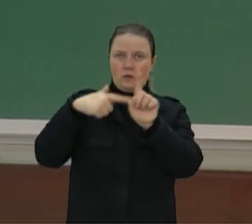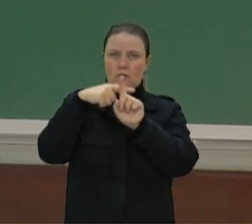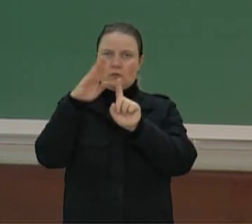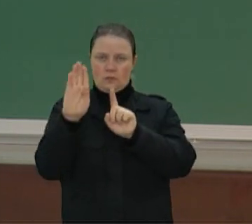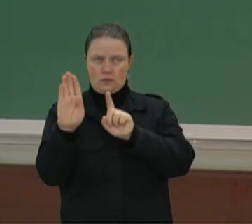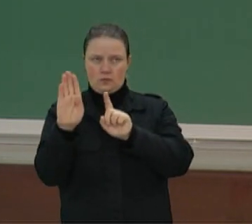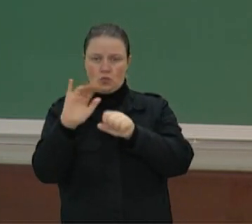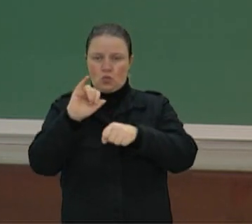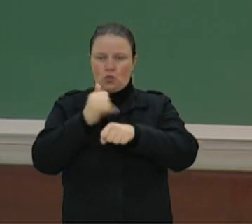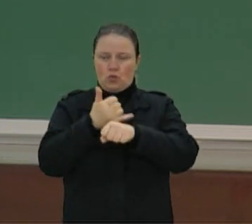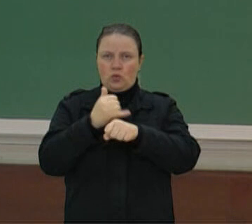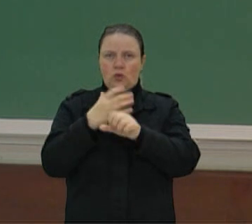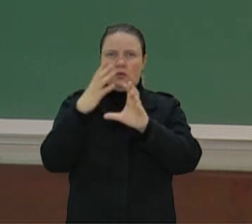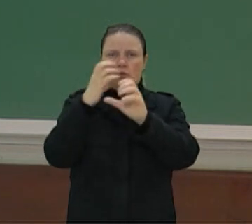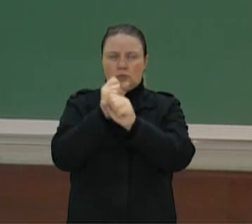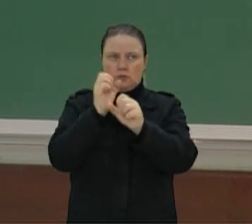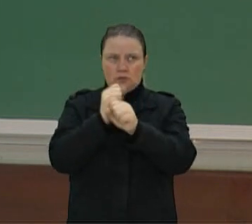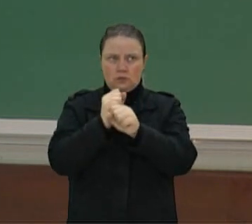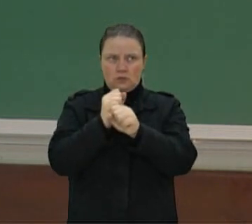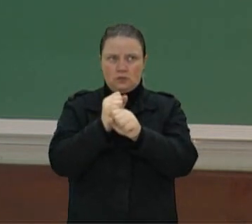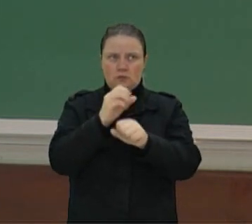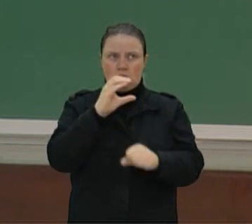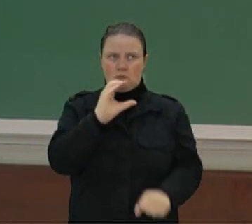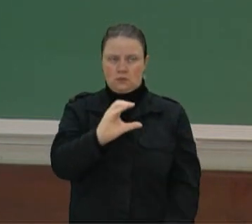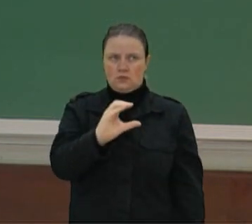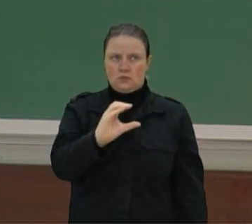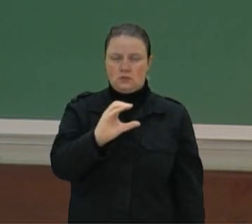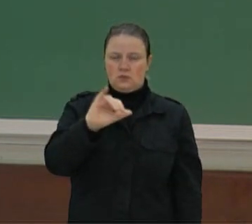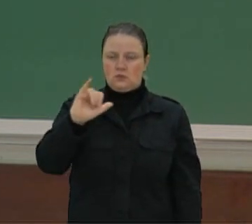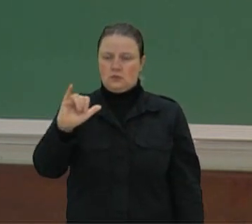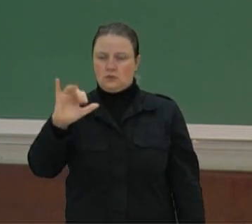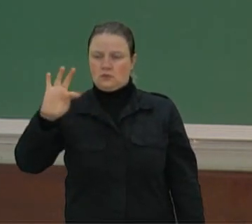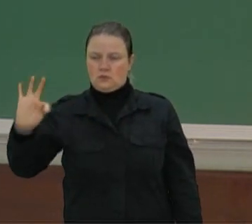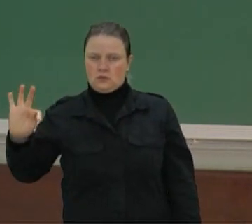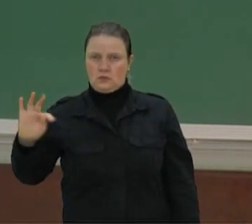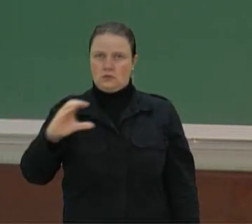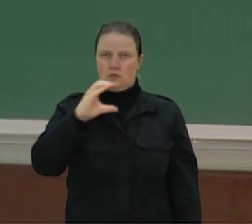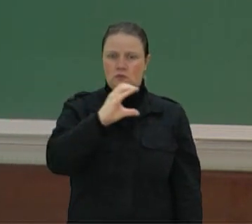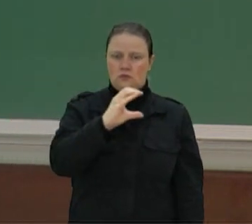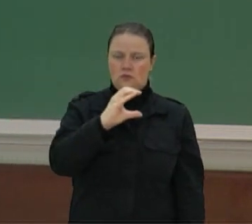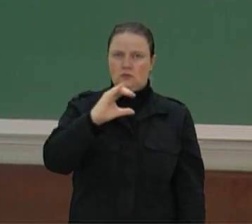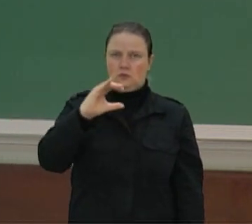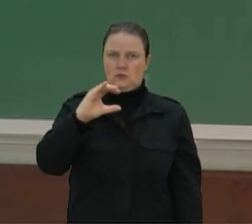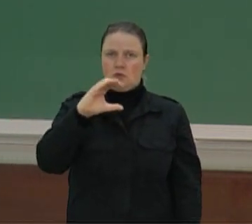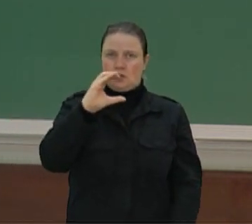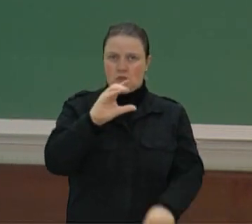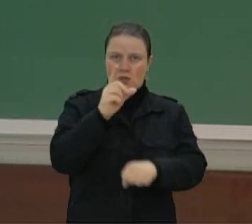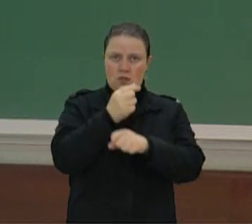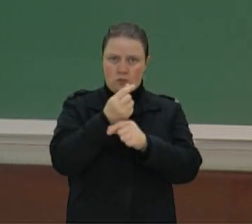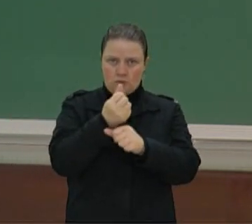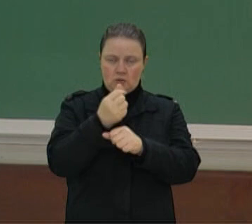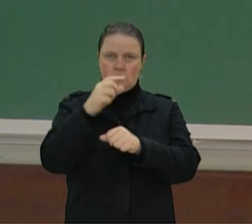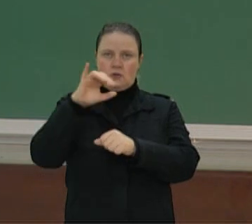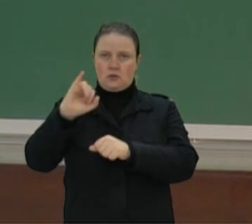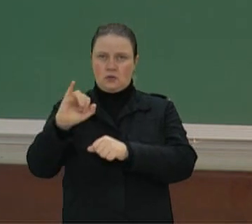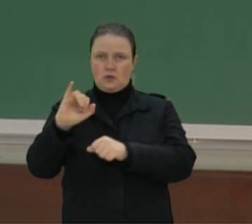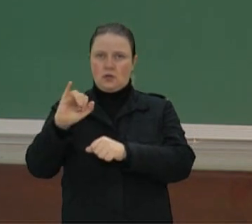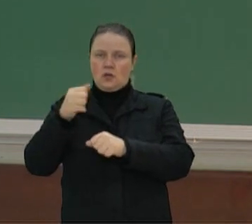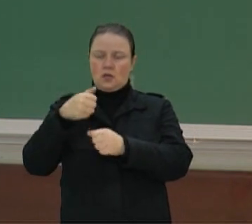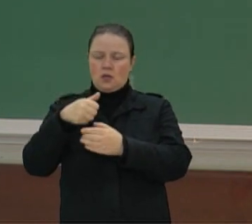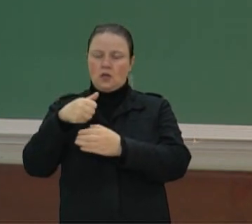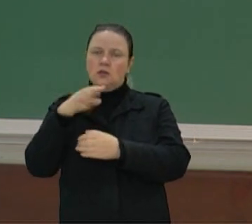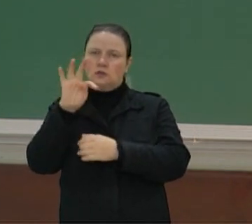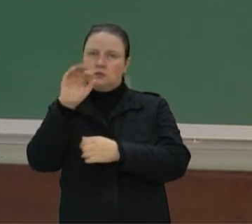simples é dita como CIT, capital vezes taxa vezes tempo. O que eu quero que você entenda é o seguinte, como que você